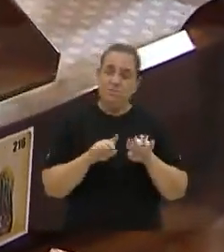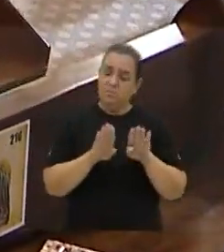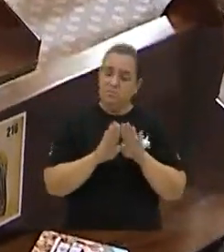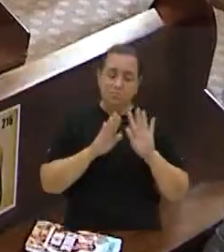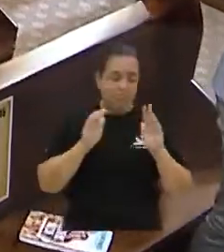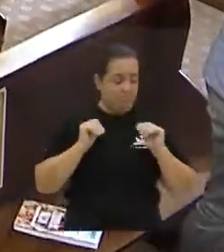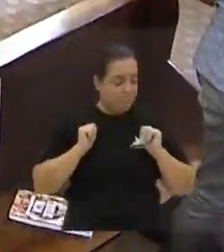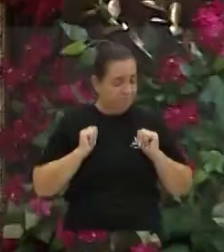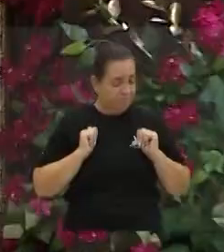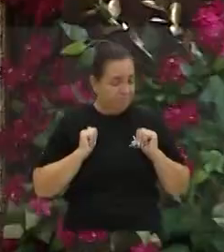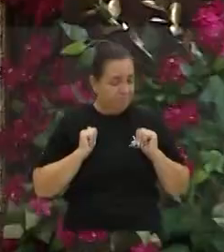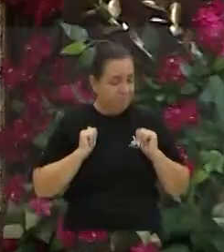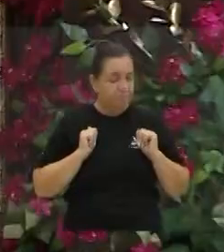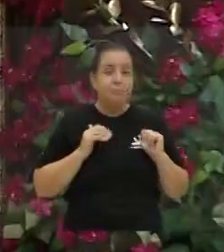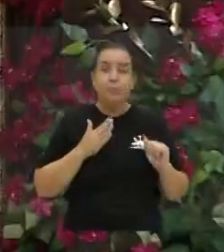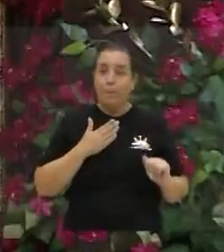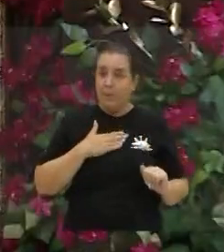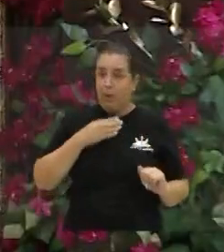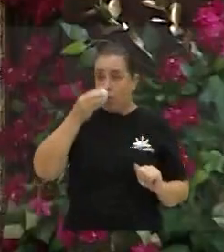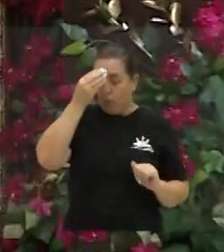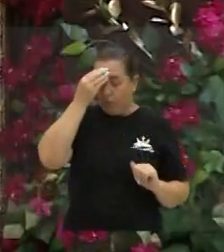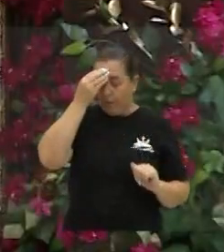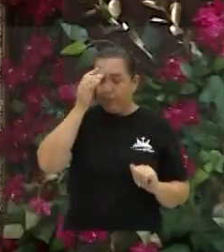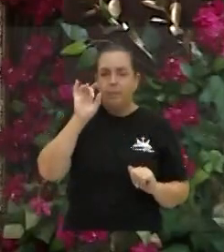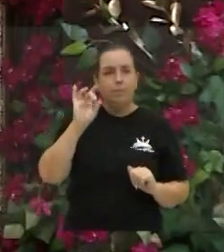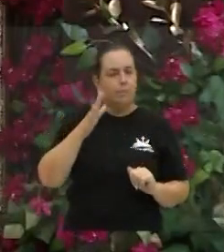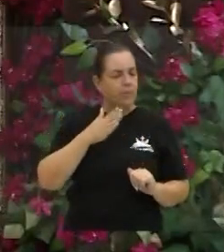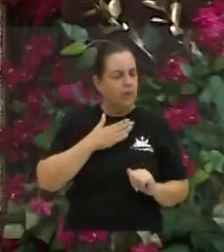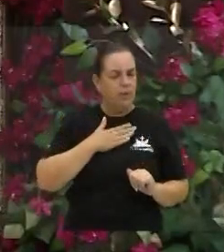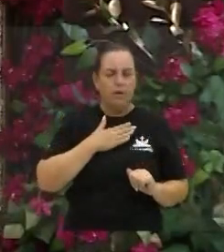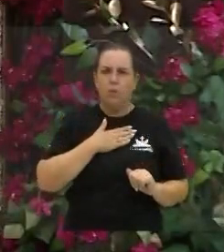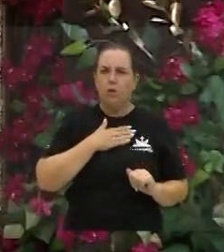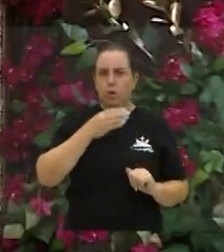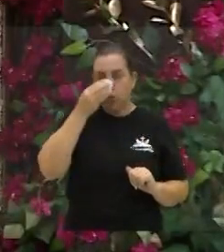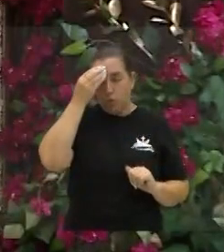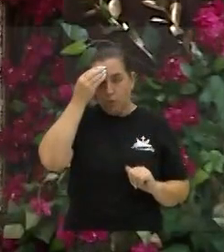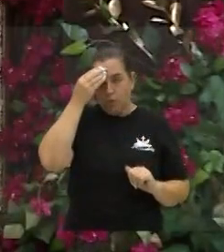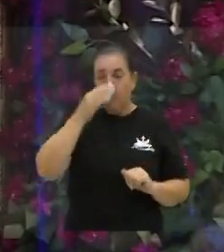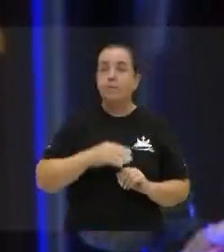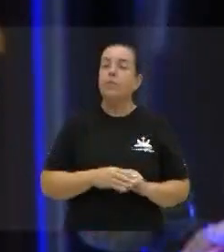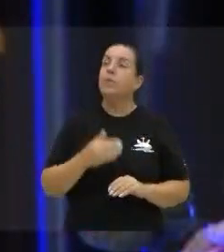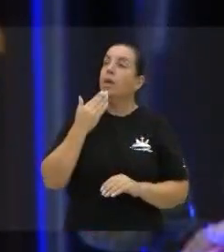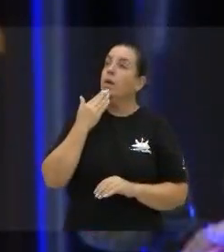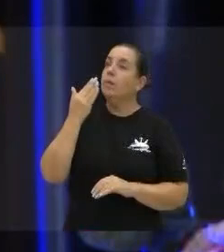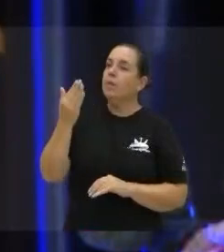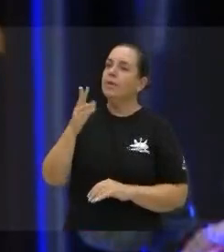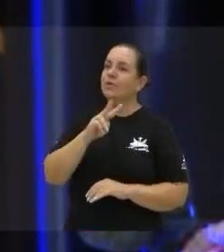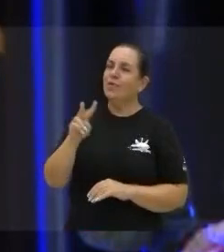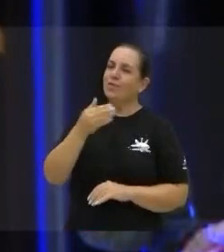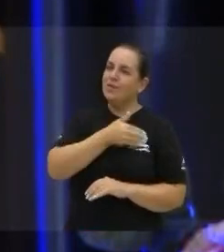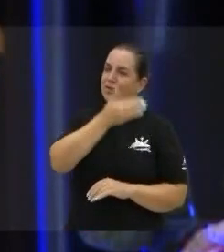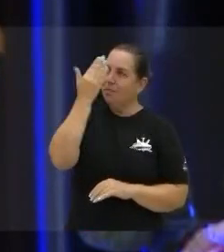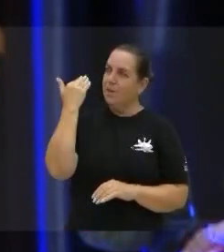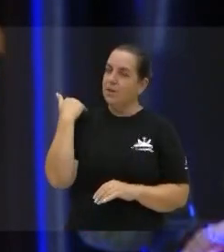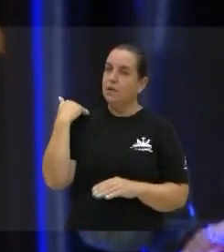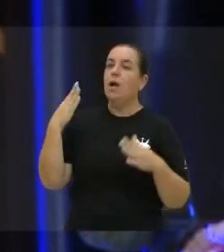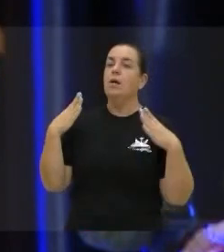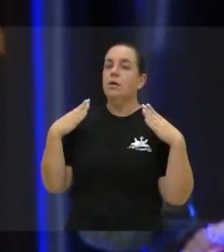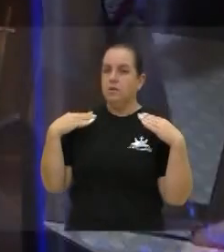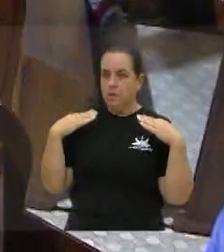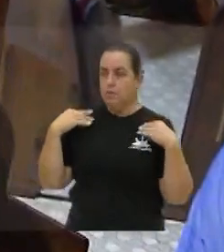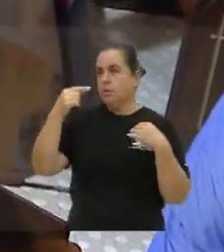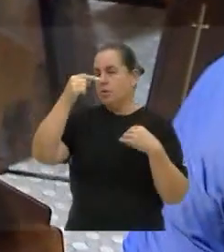atos e omissões, por minha culpa, minha tão grande culpa. E peço à Virgem